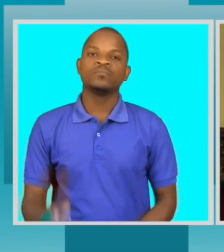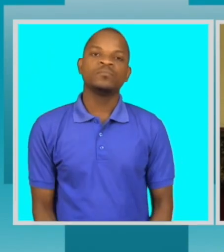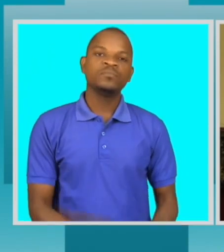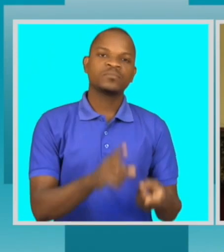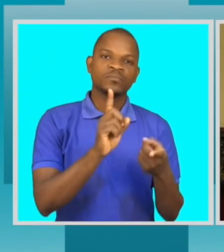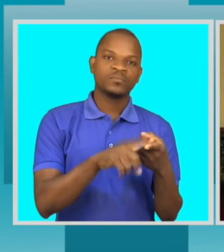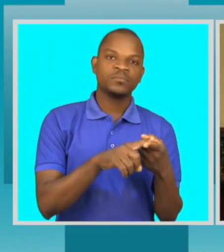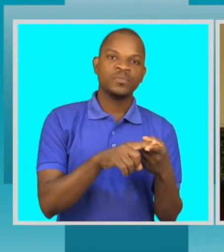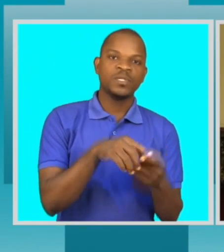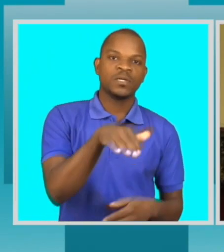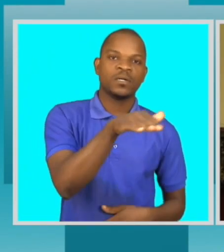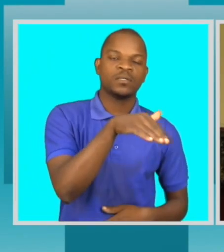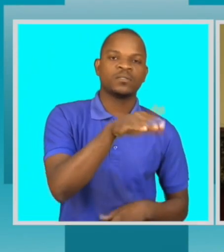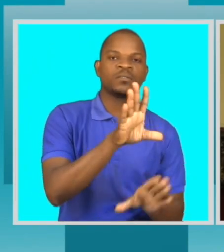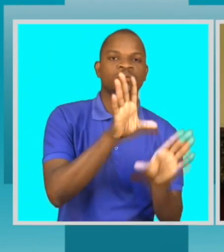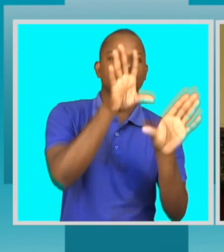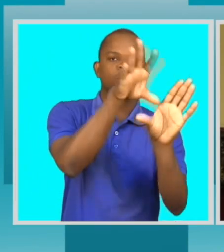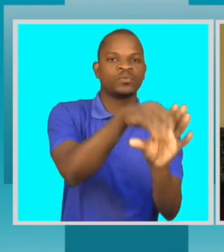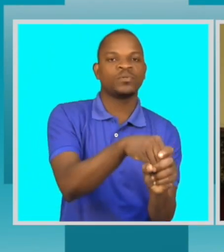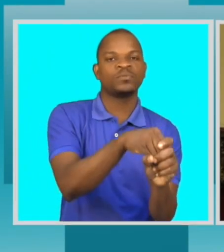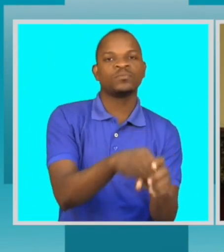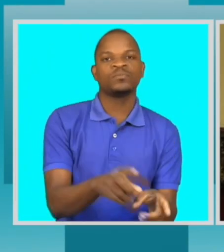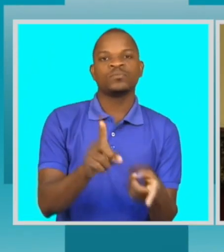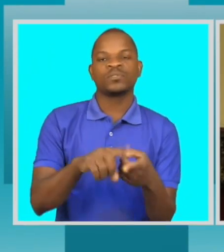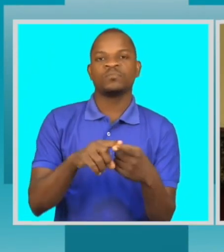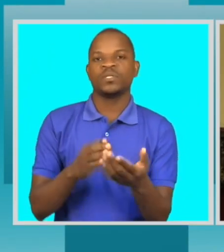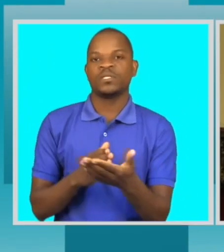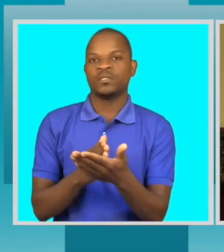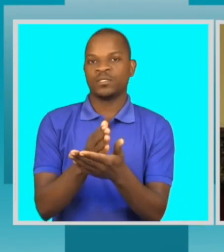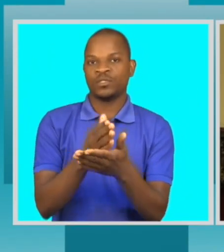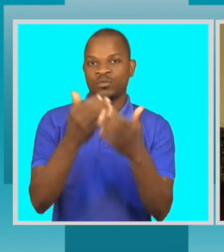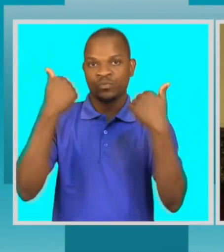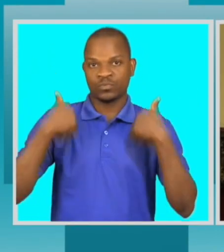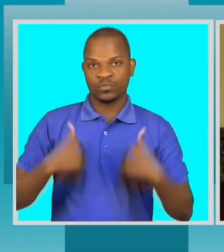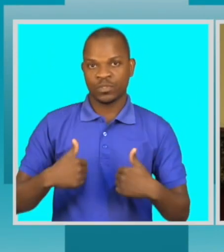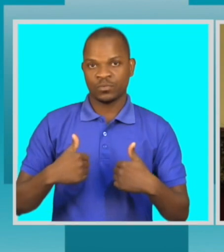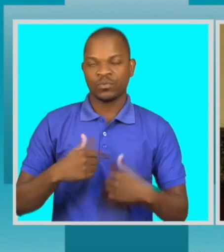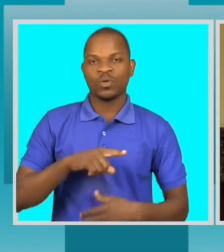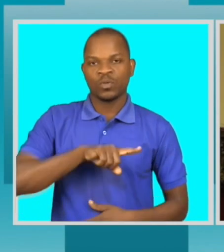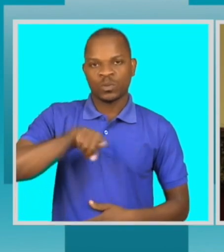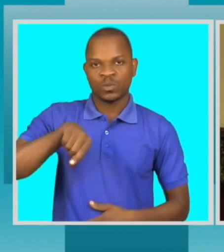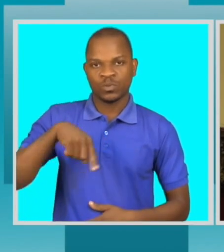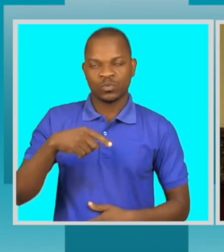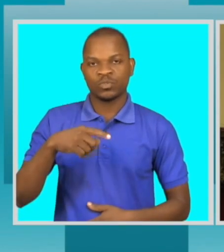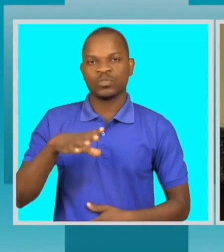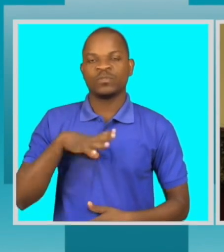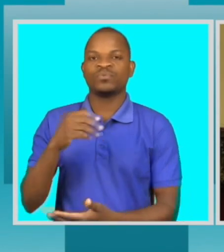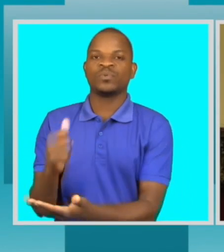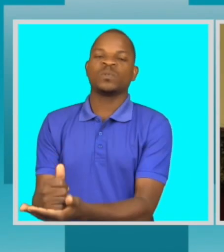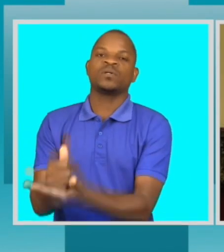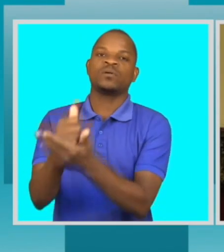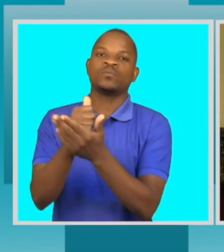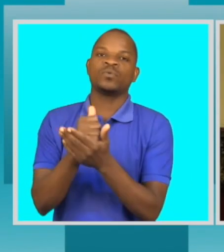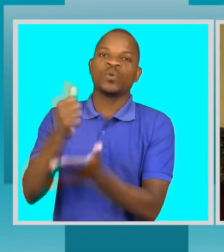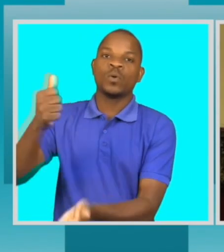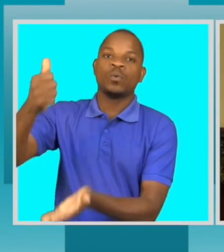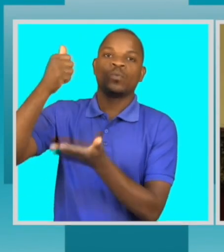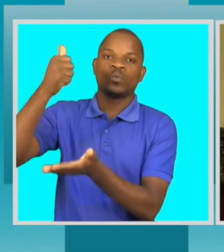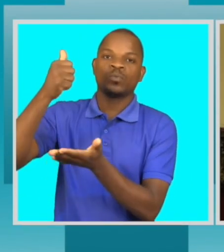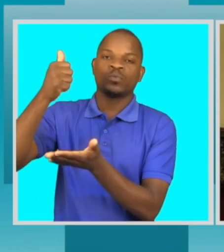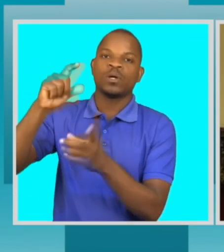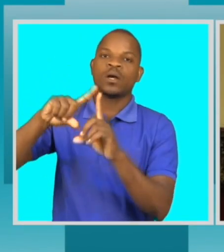na área da inclusão, na área de direitos humanos, contamos com este apoio